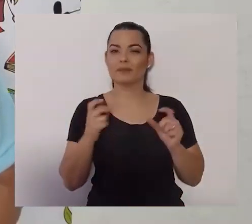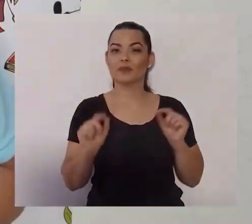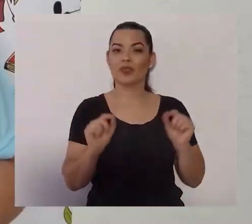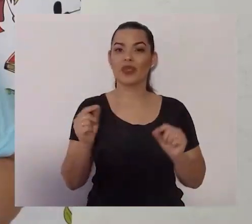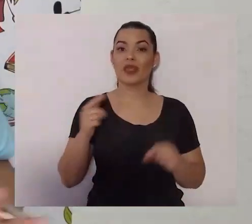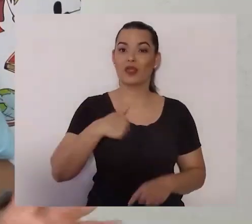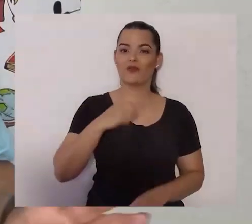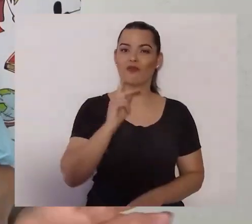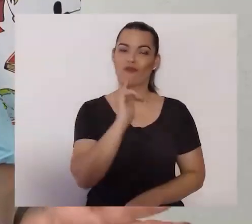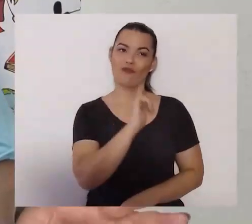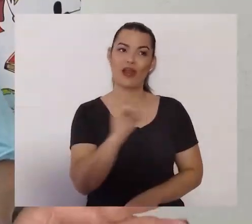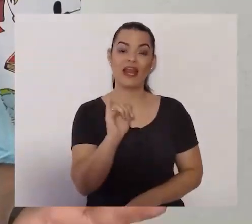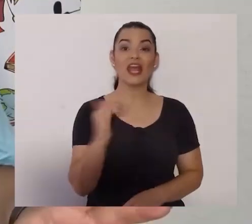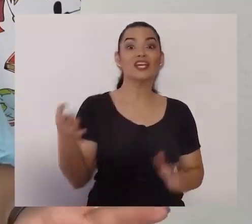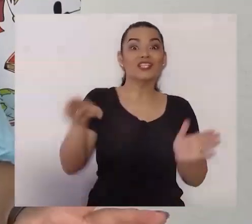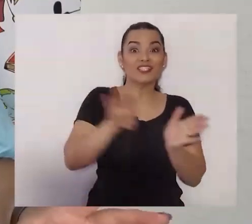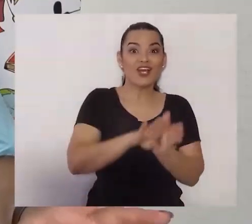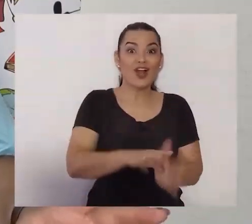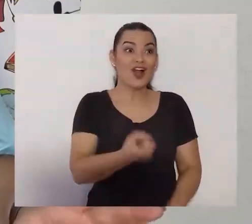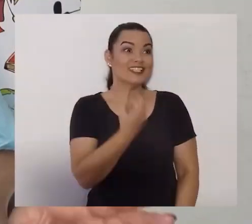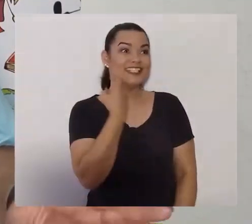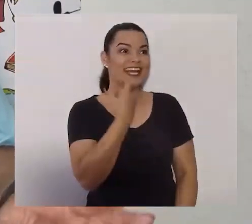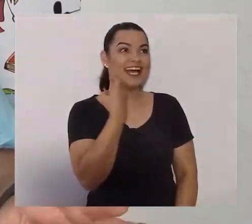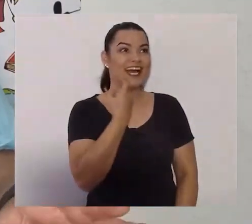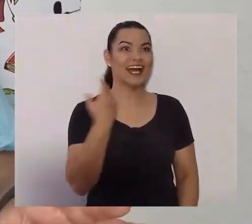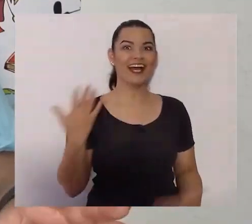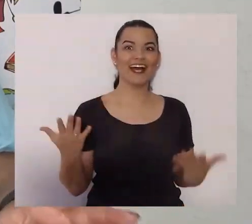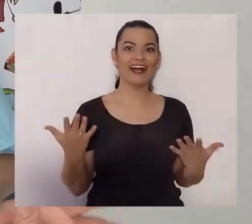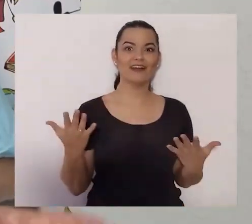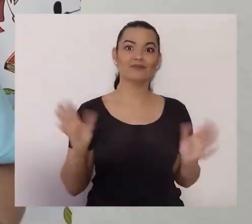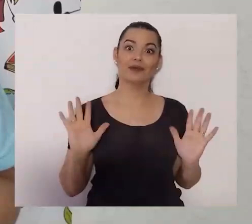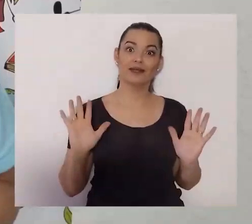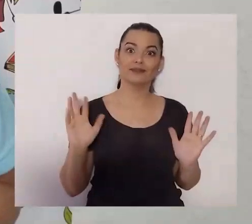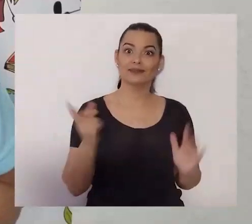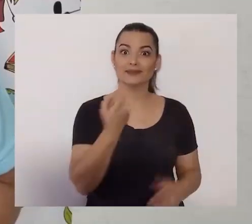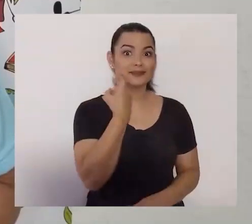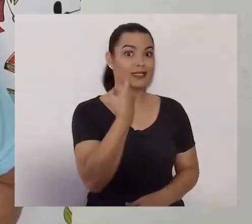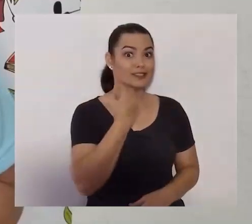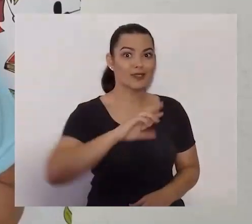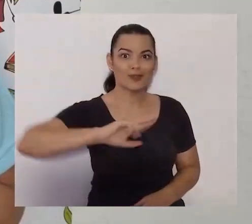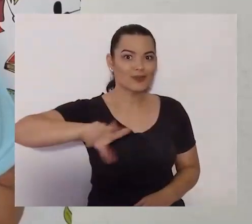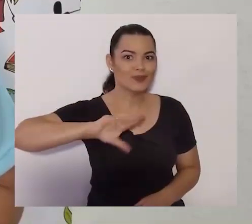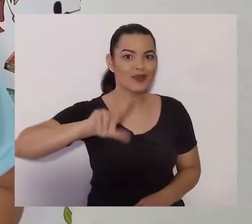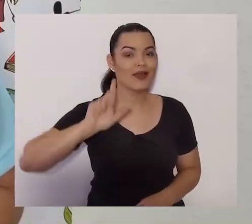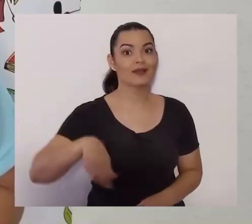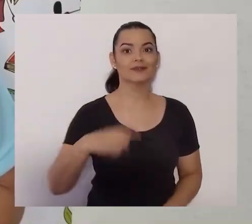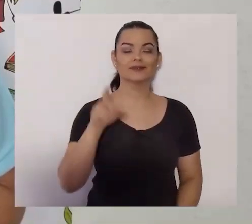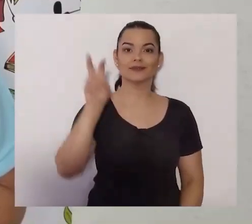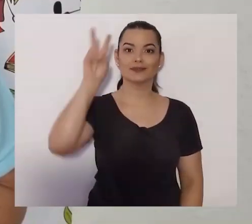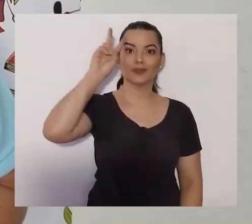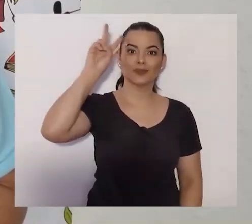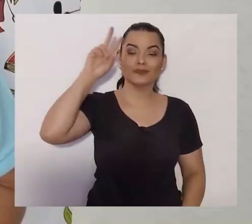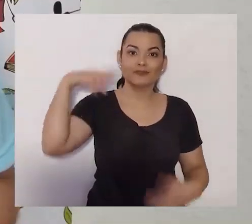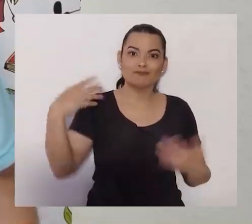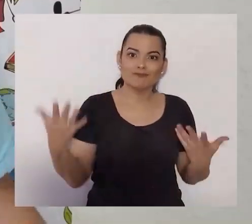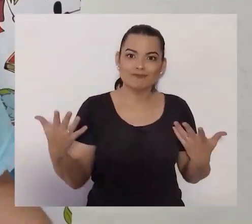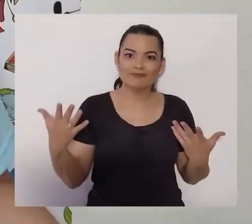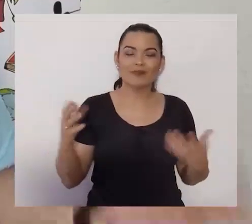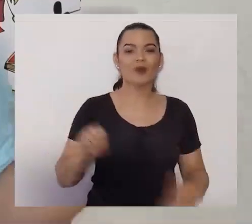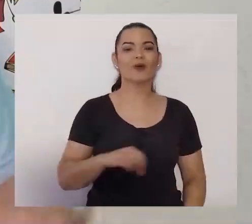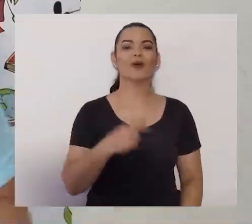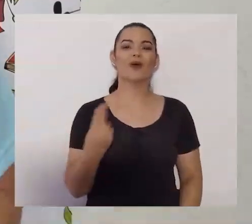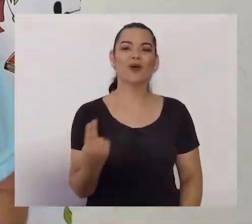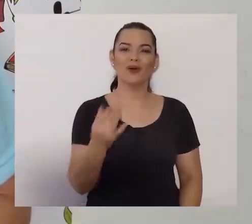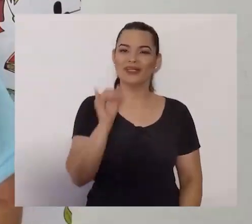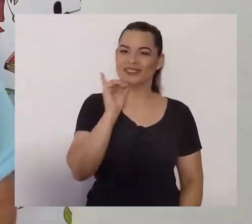assim: chegamos na sexta-feira. E não era sexta, era segunda.